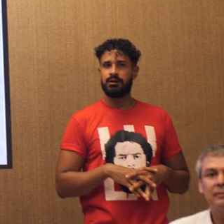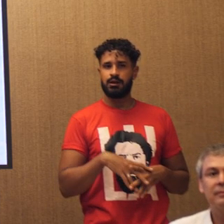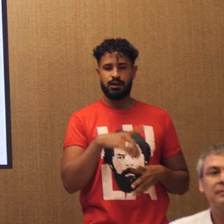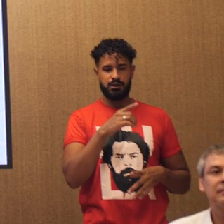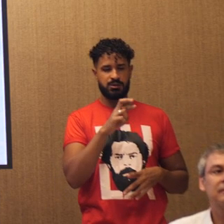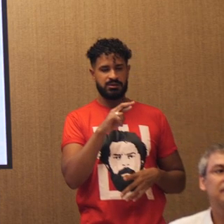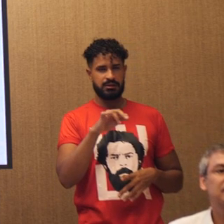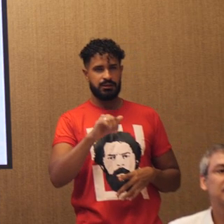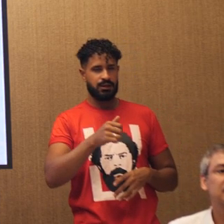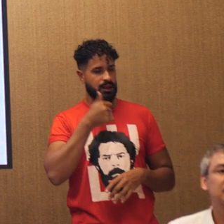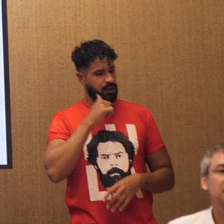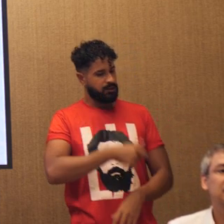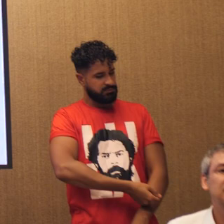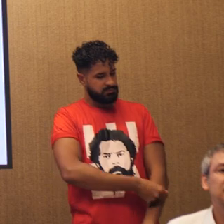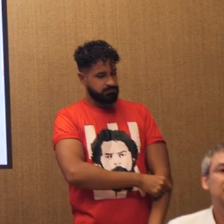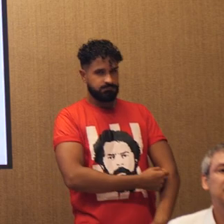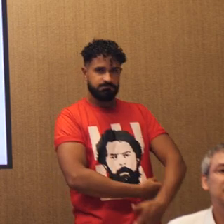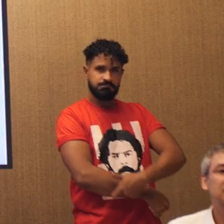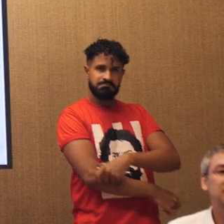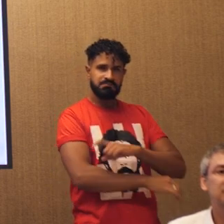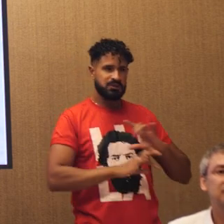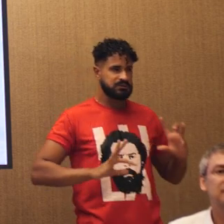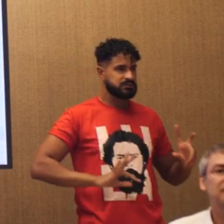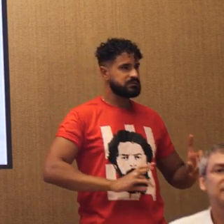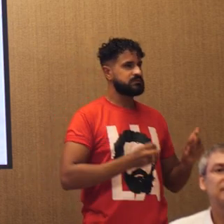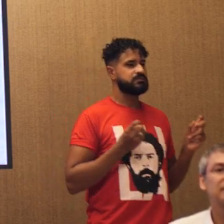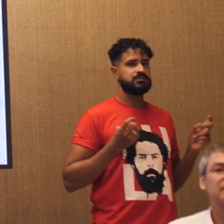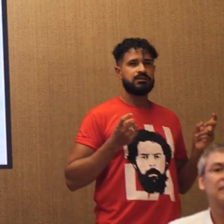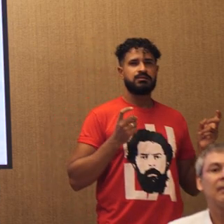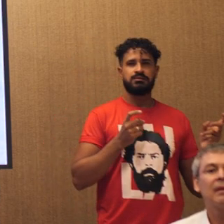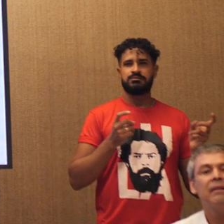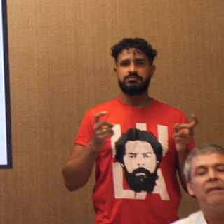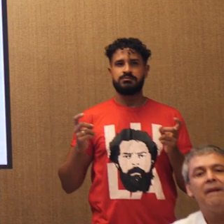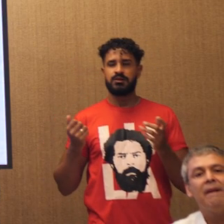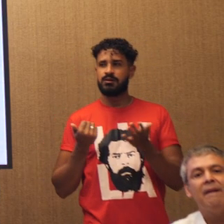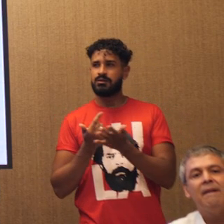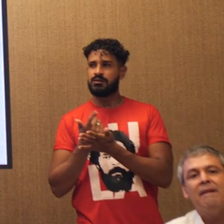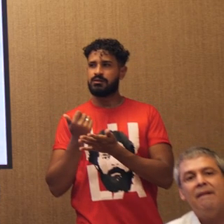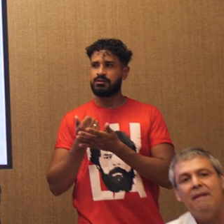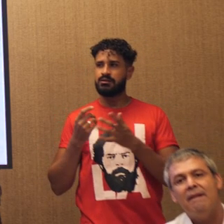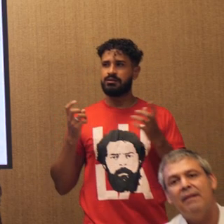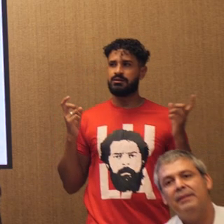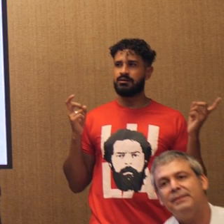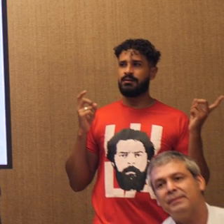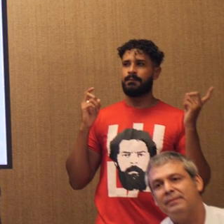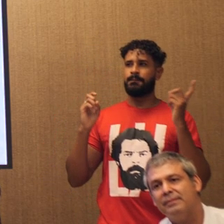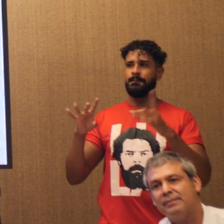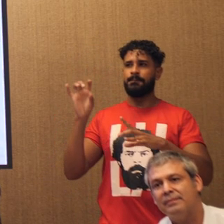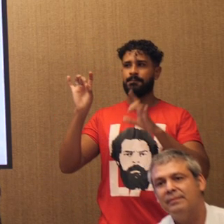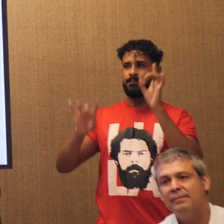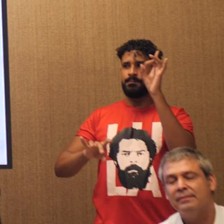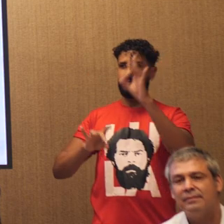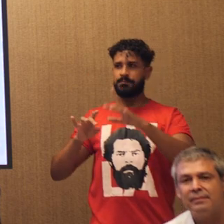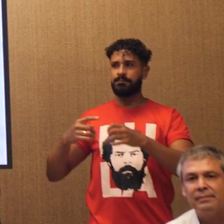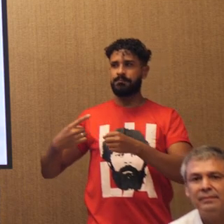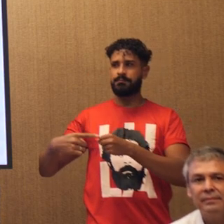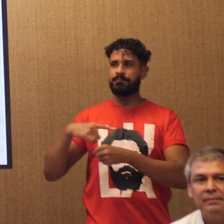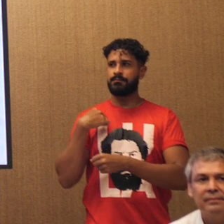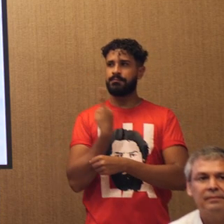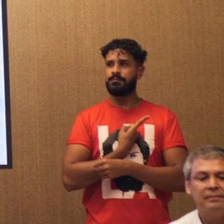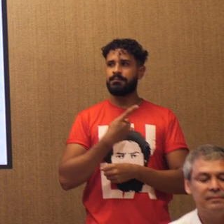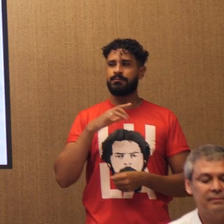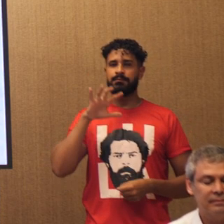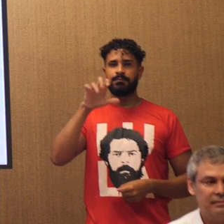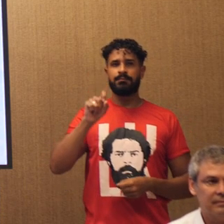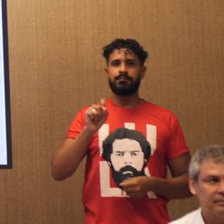Dorcelina pôs as maquinárias tudo na praça pública, aquela sucataiada toda, para deixar claro para o povo o que nós estávamos pegando.